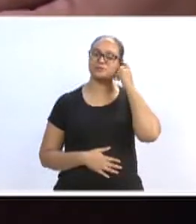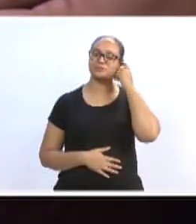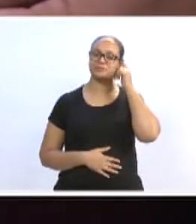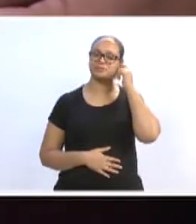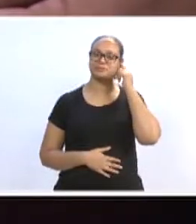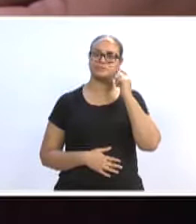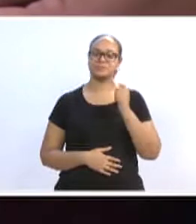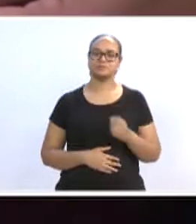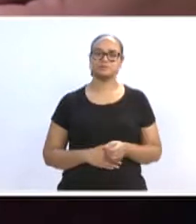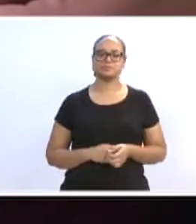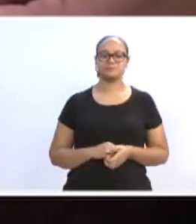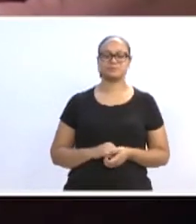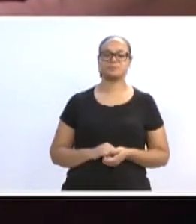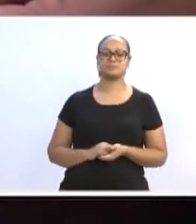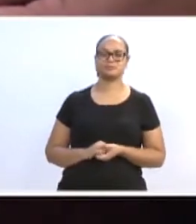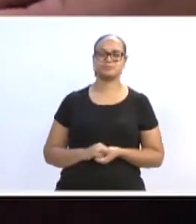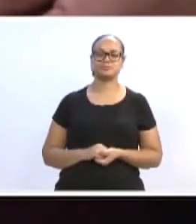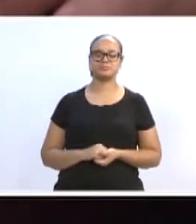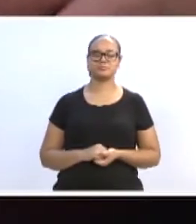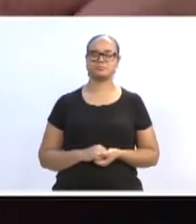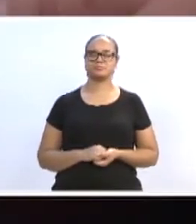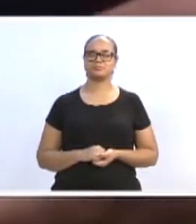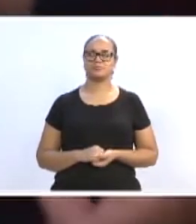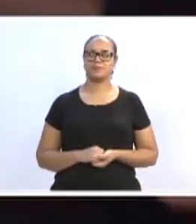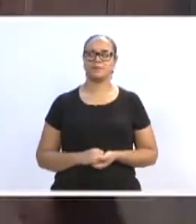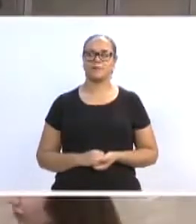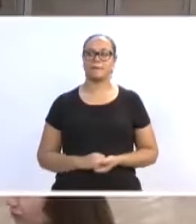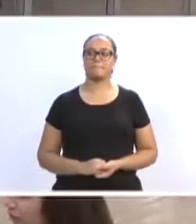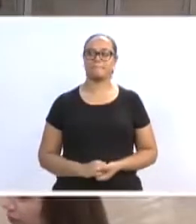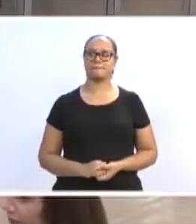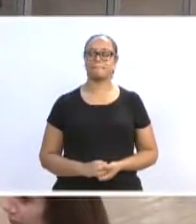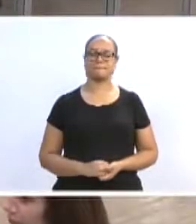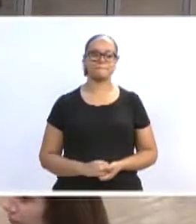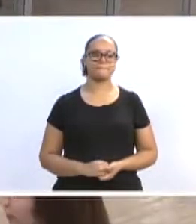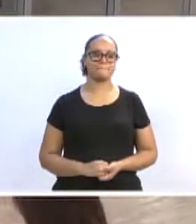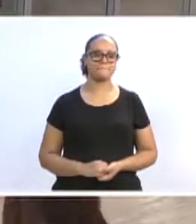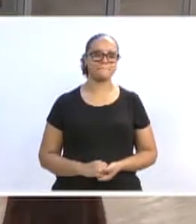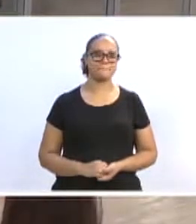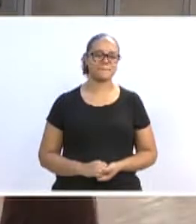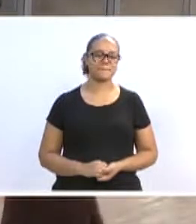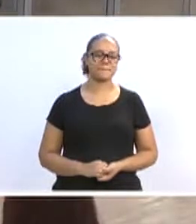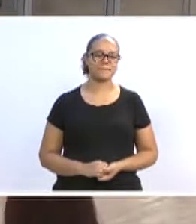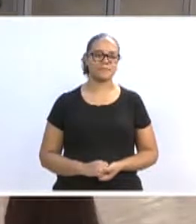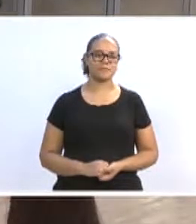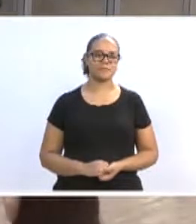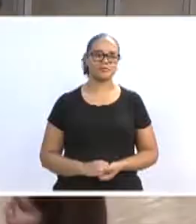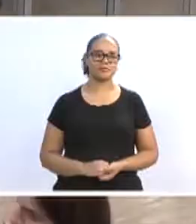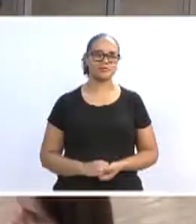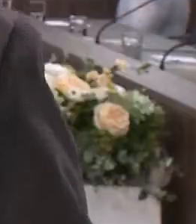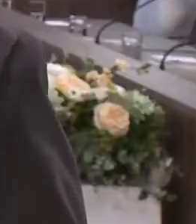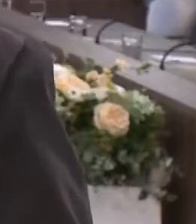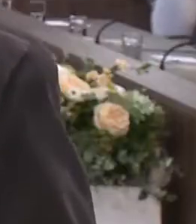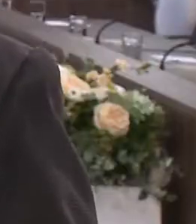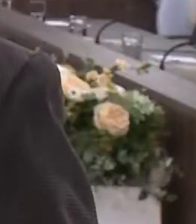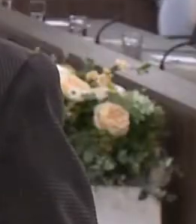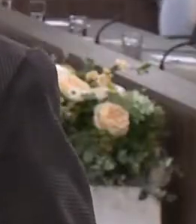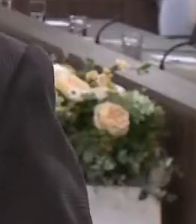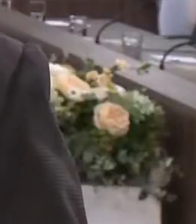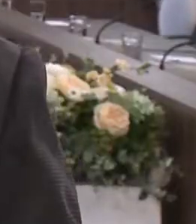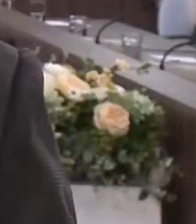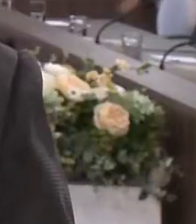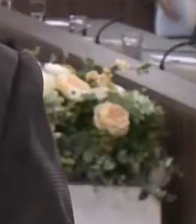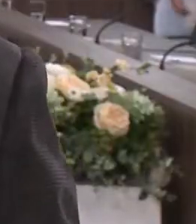como Bochecha, que é o número 1 do ranking da maior confederação de jiu-jitsu do mundo. O famoso